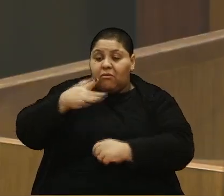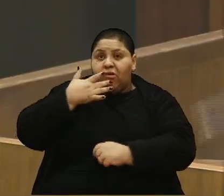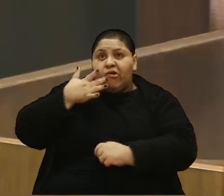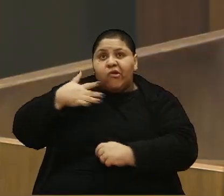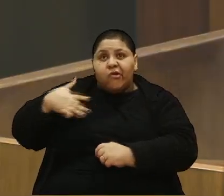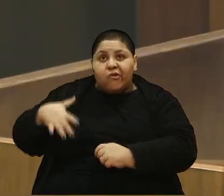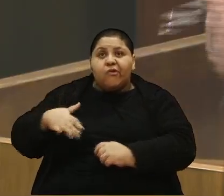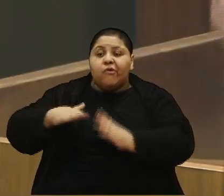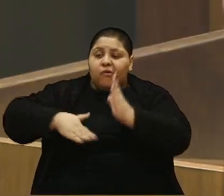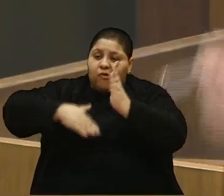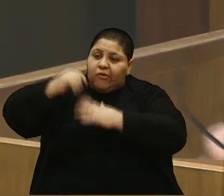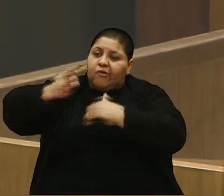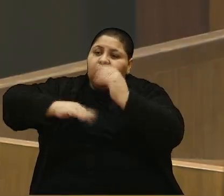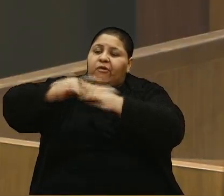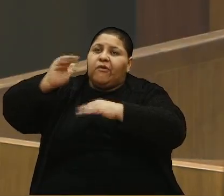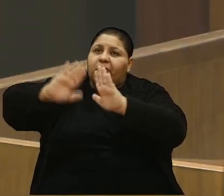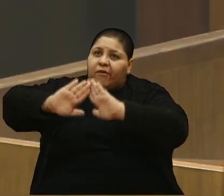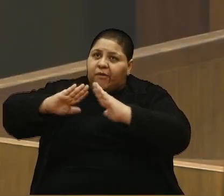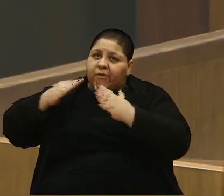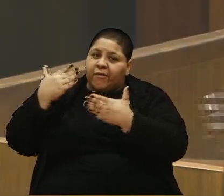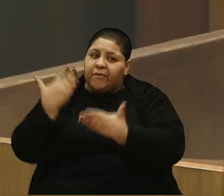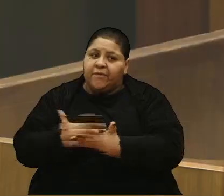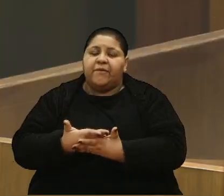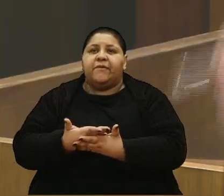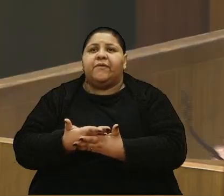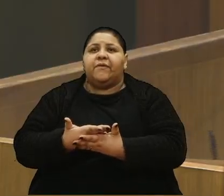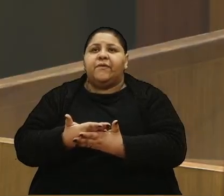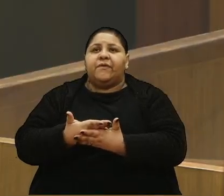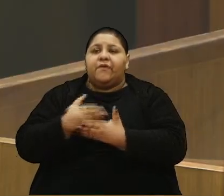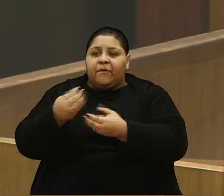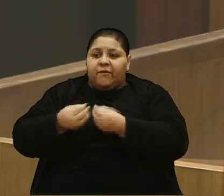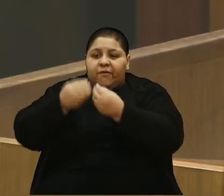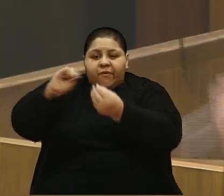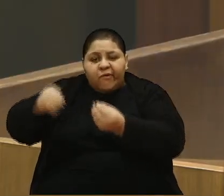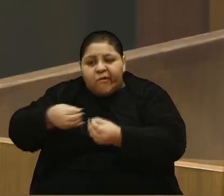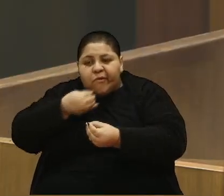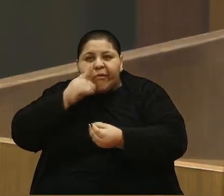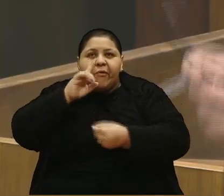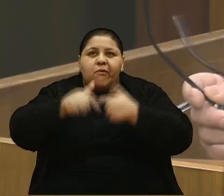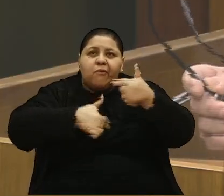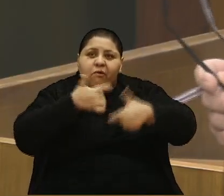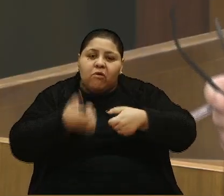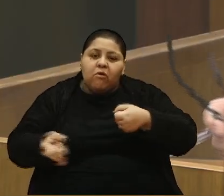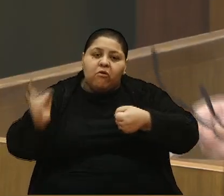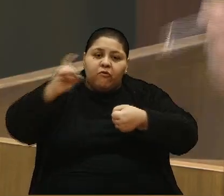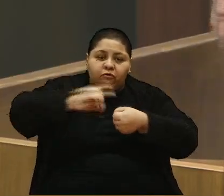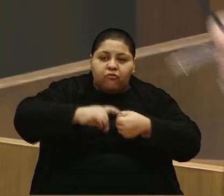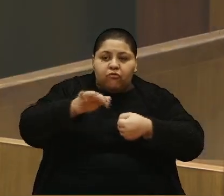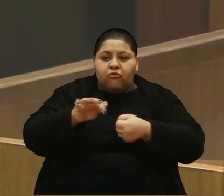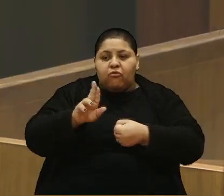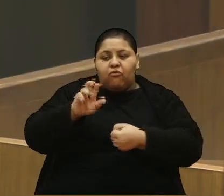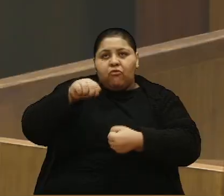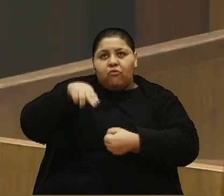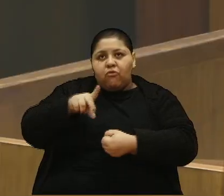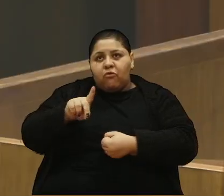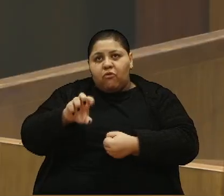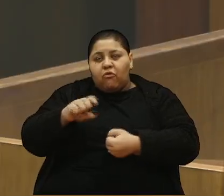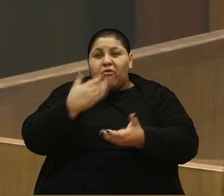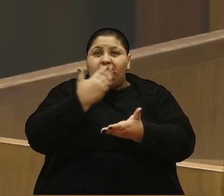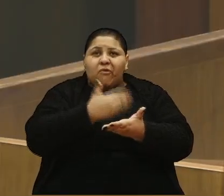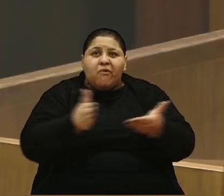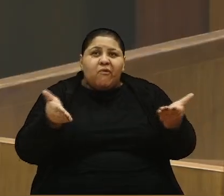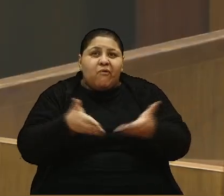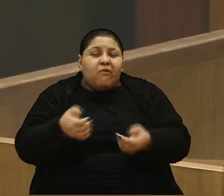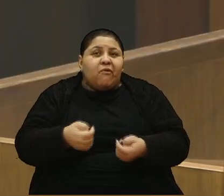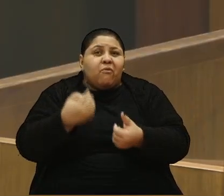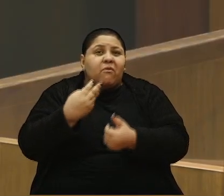crianças. Construções de escolas, dar oportunidade para a mãe trabalhar, retorno do Fundeb. Nós perdemos hoje quase